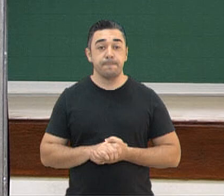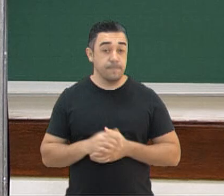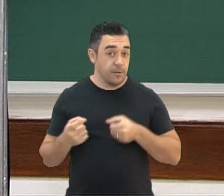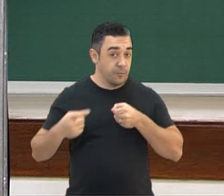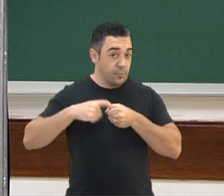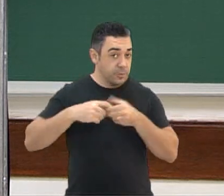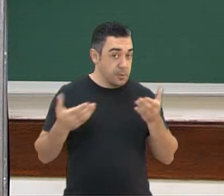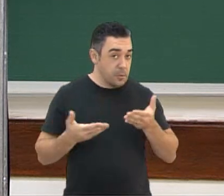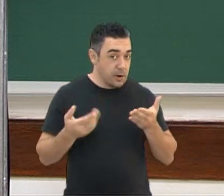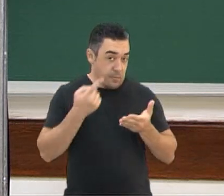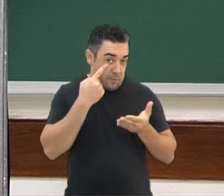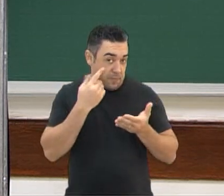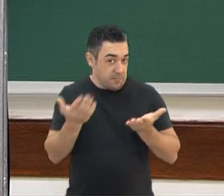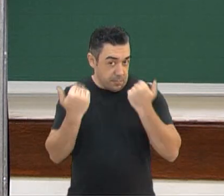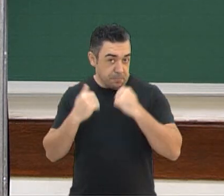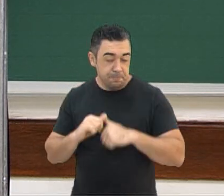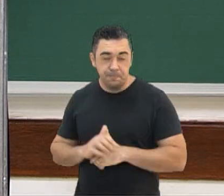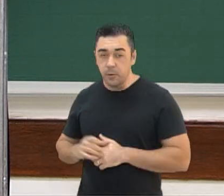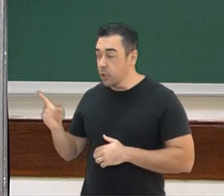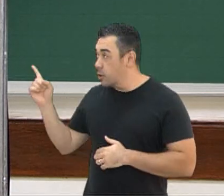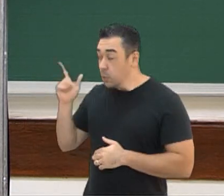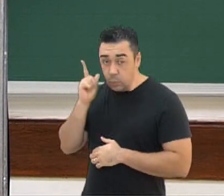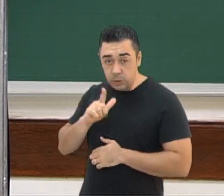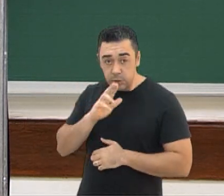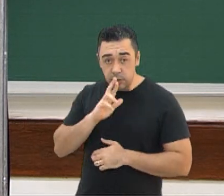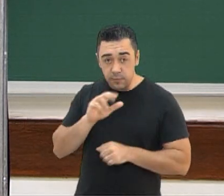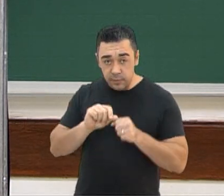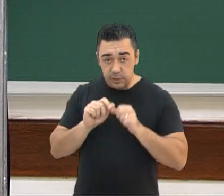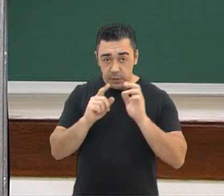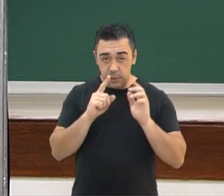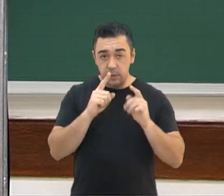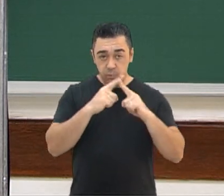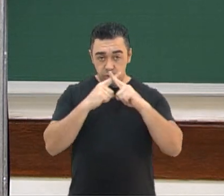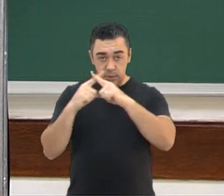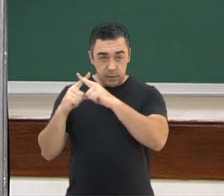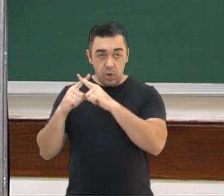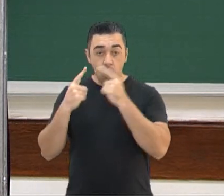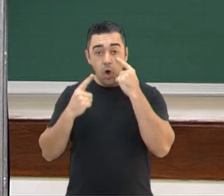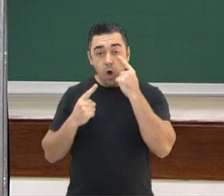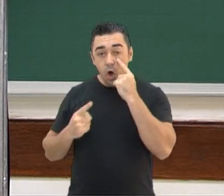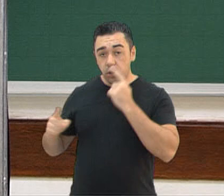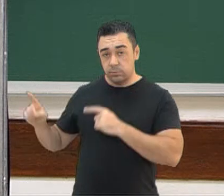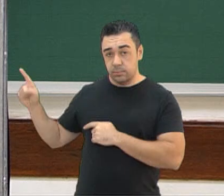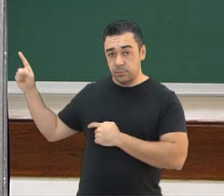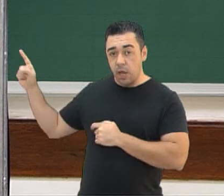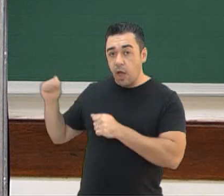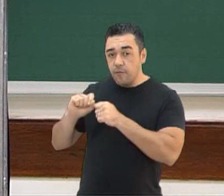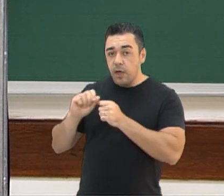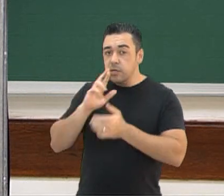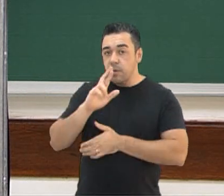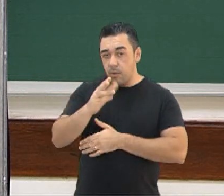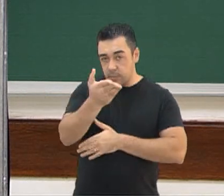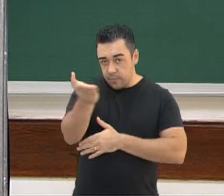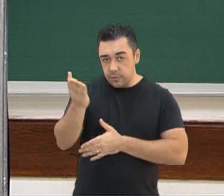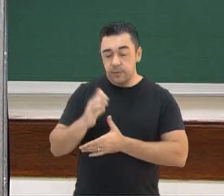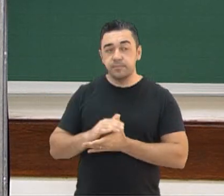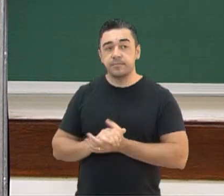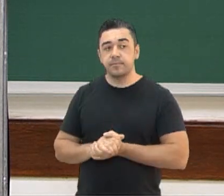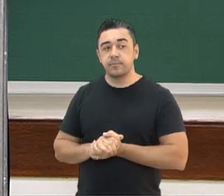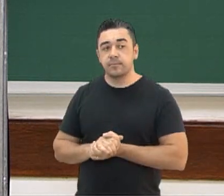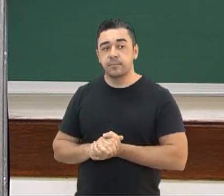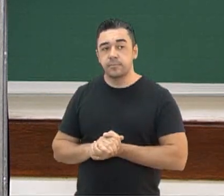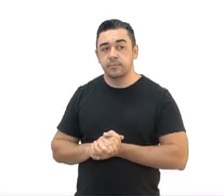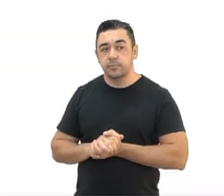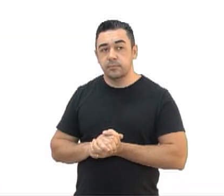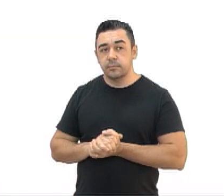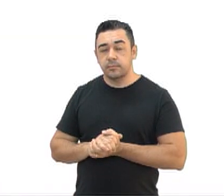retomando, pessoal, vamos lá? Então, conseguiram fazer essa multiplicação? Então, olhem lá, a professora fez a resolução aqui para vocês,